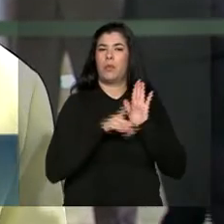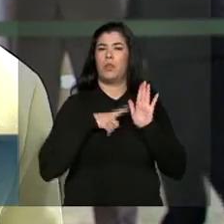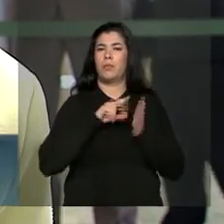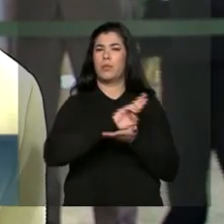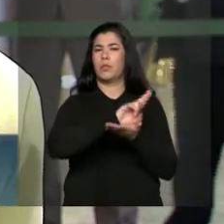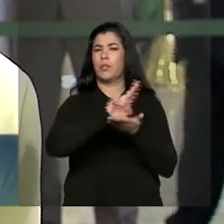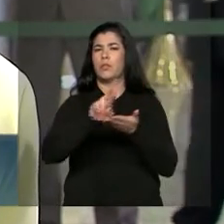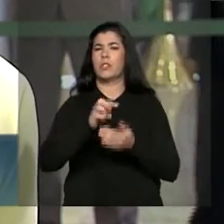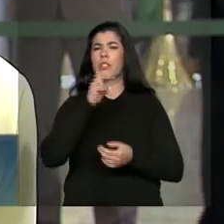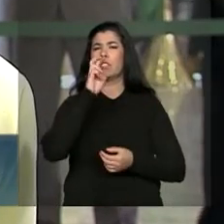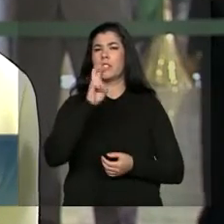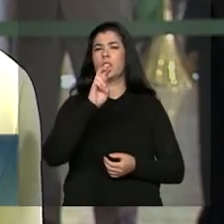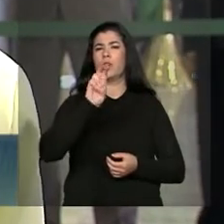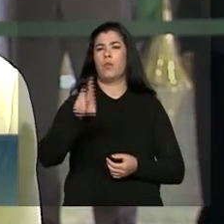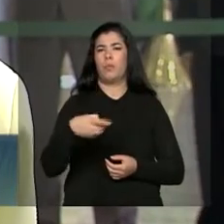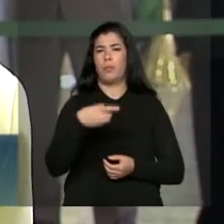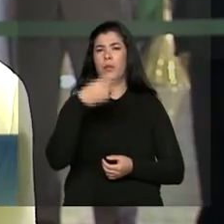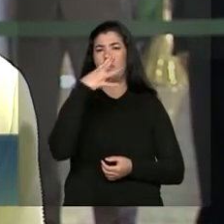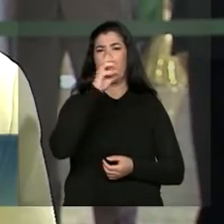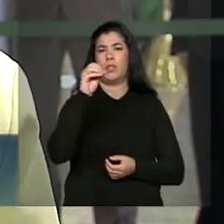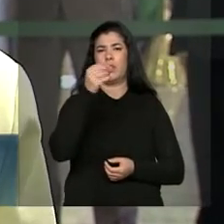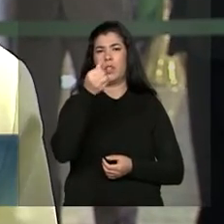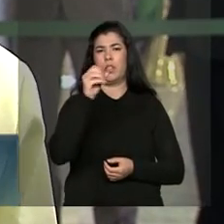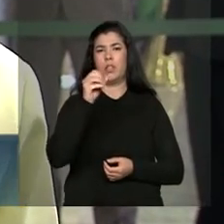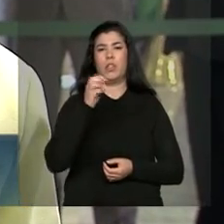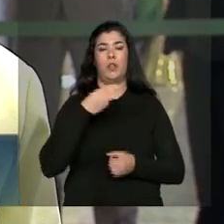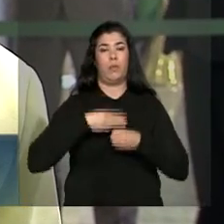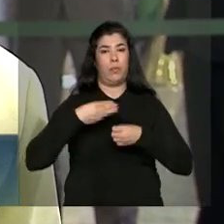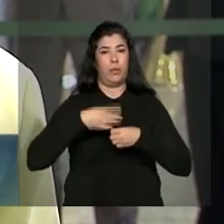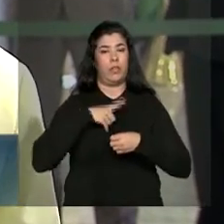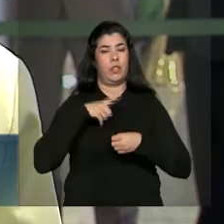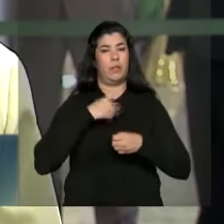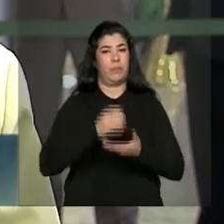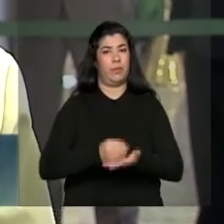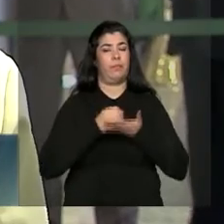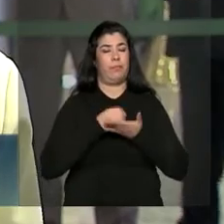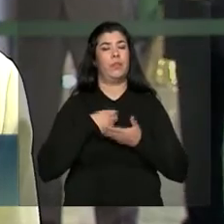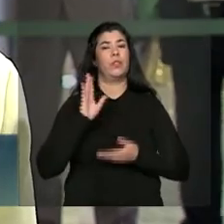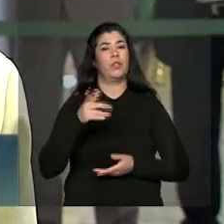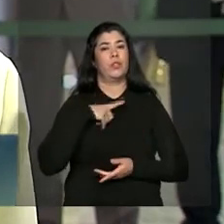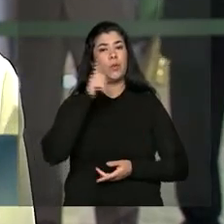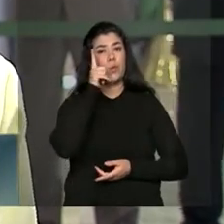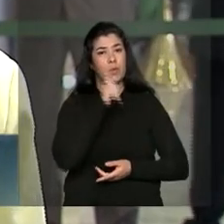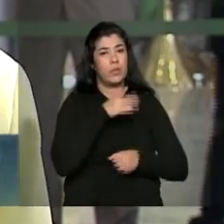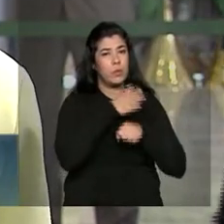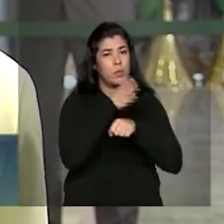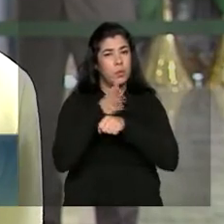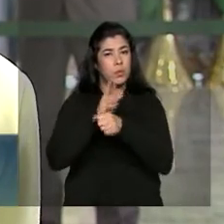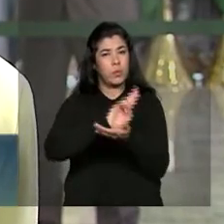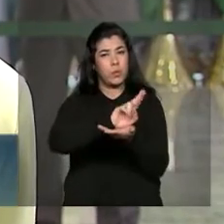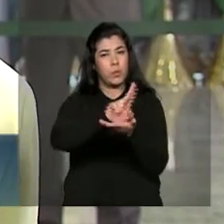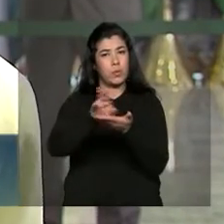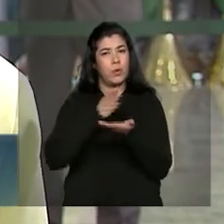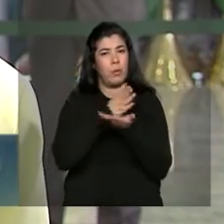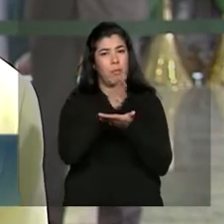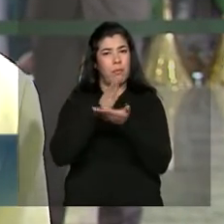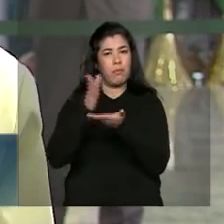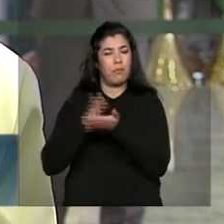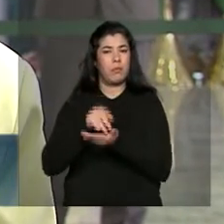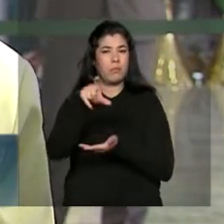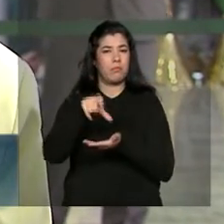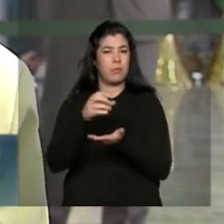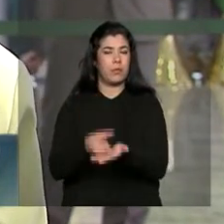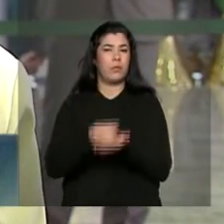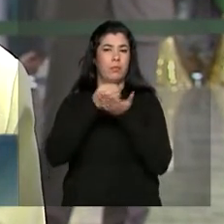mais de 5.460 municípios. A maior parte desses agricultores já conseguiram acessar e são várias linhas de crédito específicas